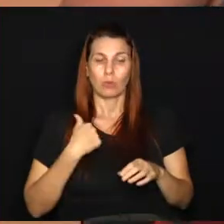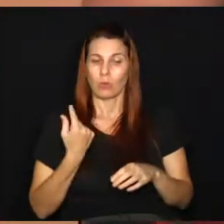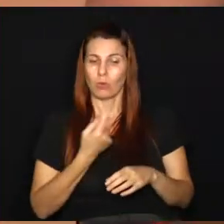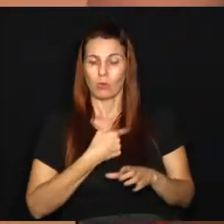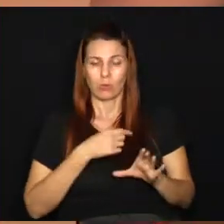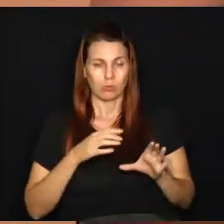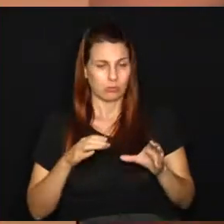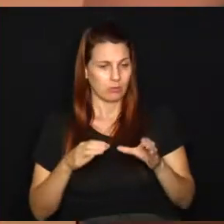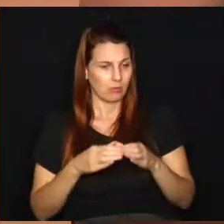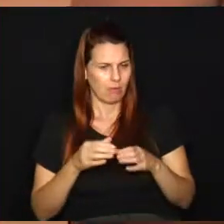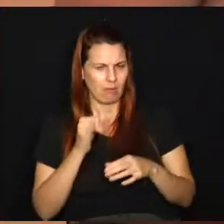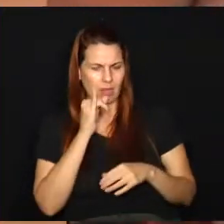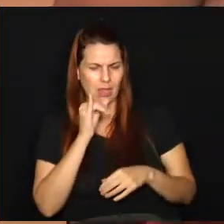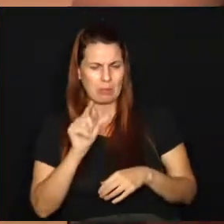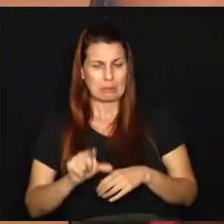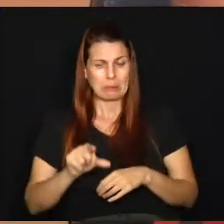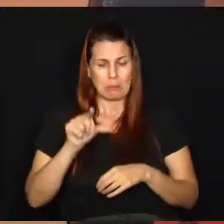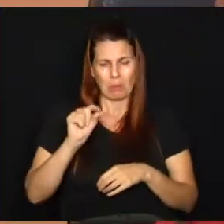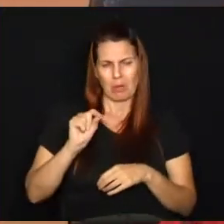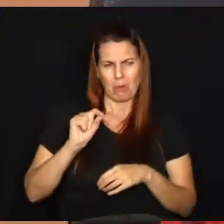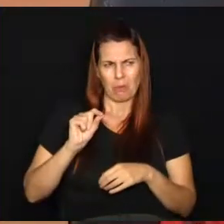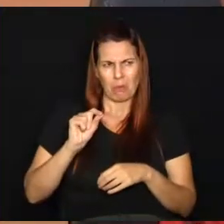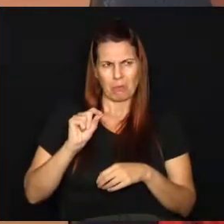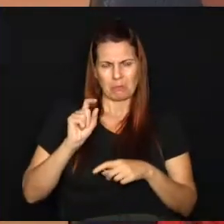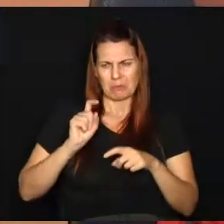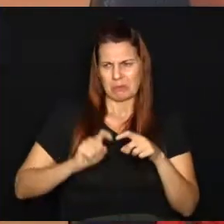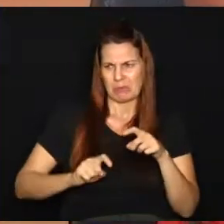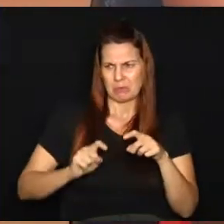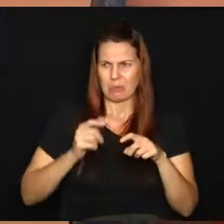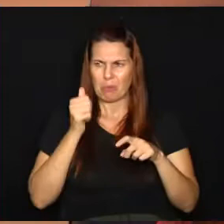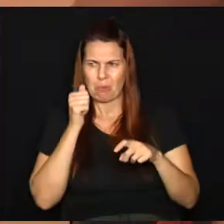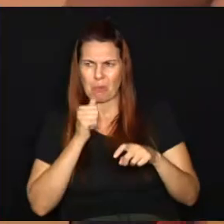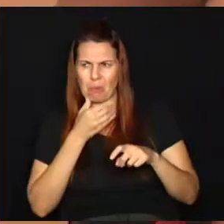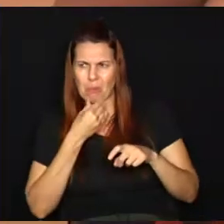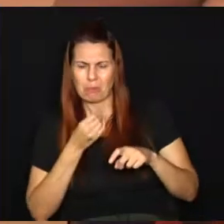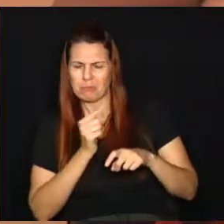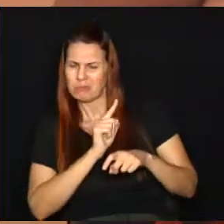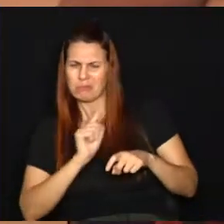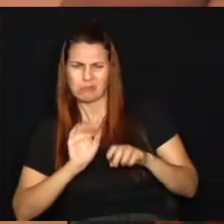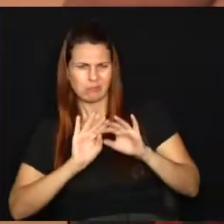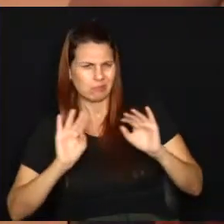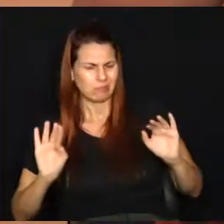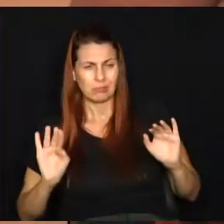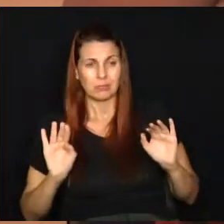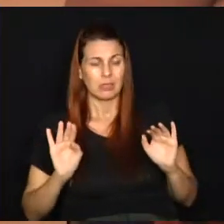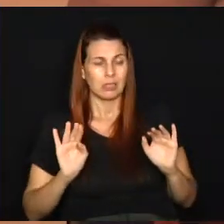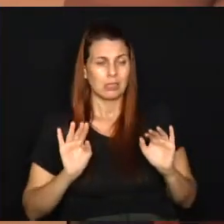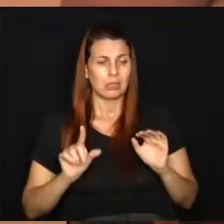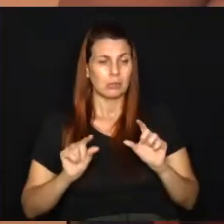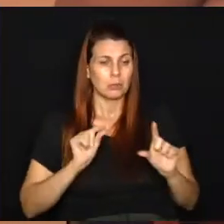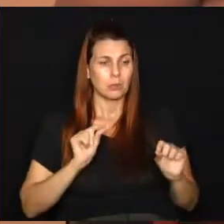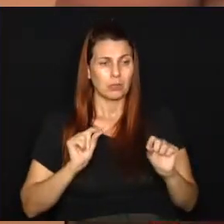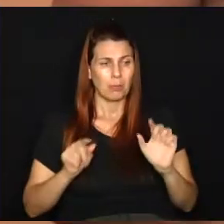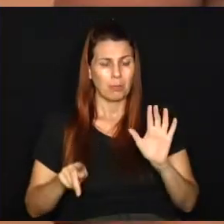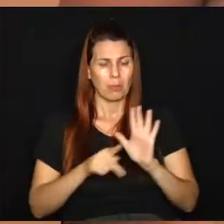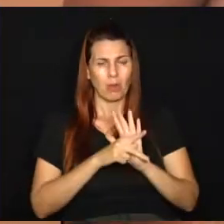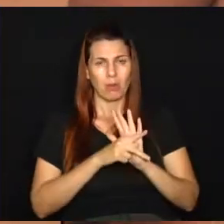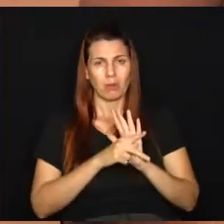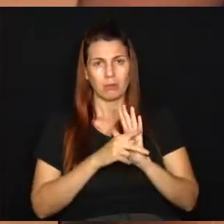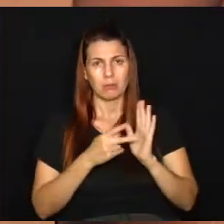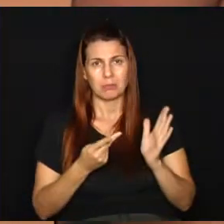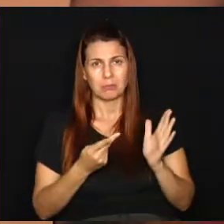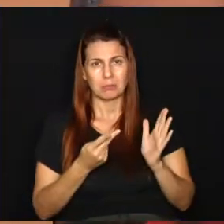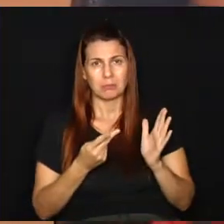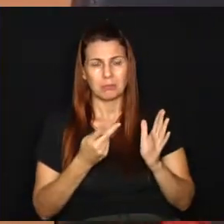falamos em opção sexual, porque isso não existe. E mesmo que existisse, a opção seria uma coisa de